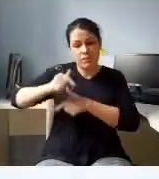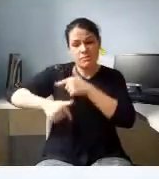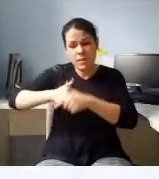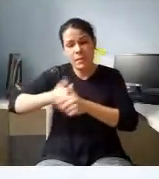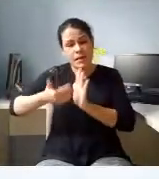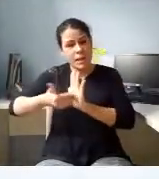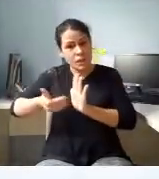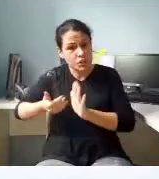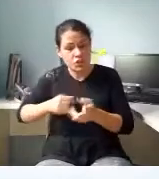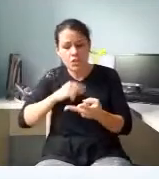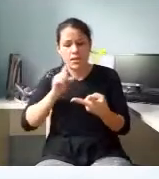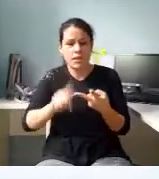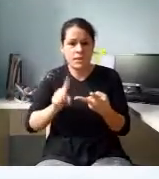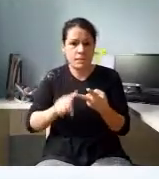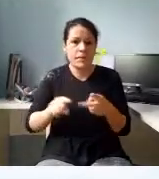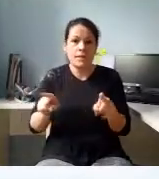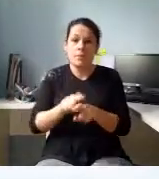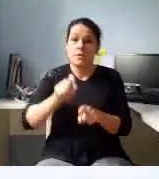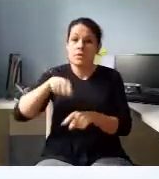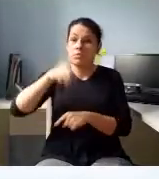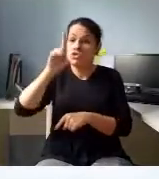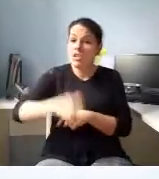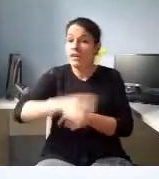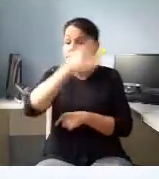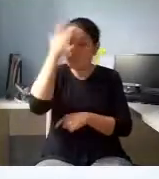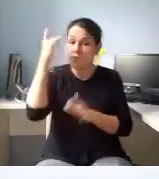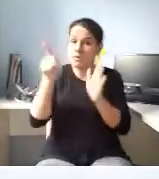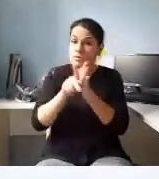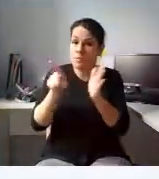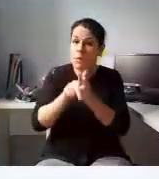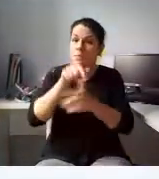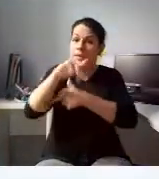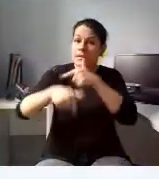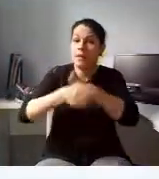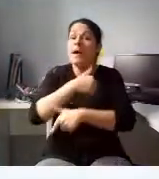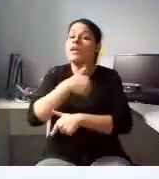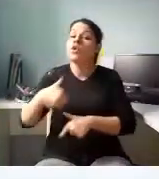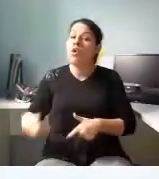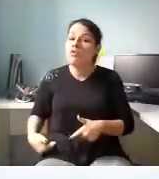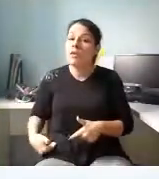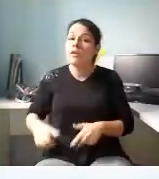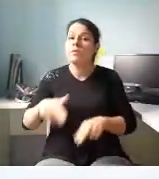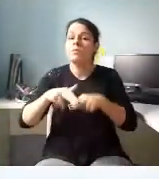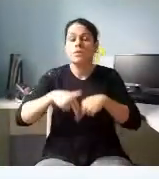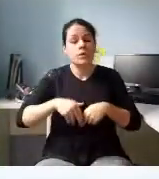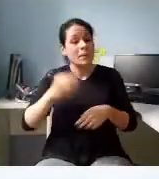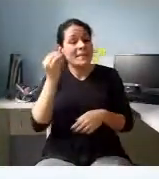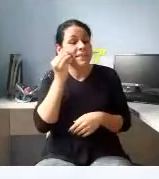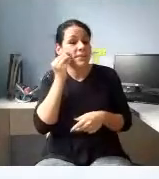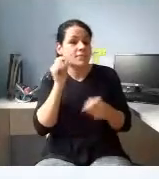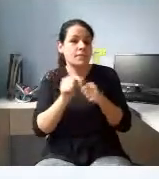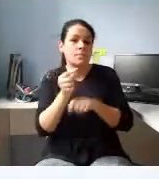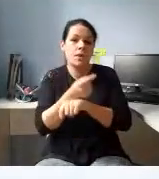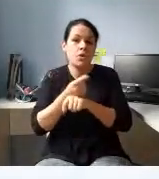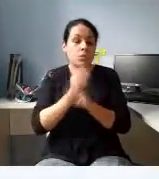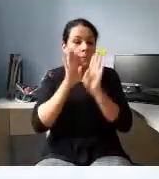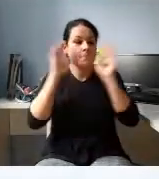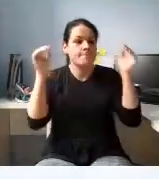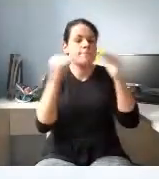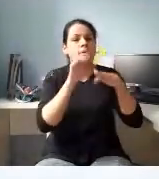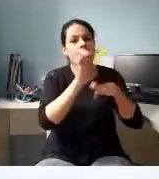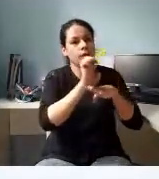ponto de direitos dos servidores públicos, numa tentativa de fazer uma economia para o Estado. Então,